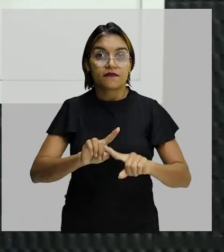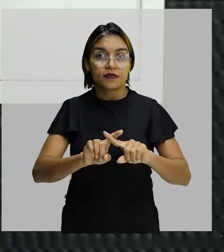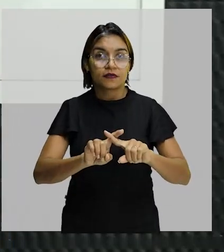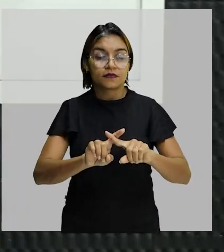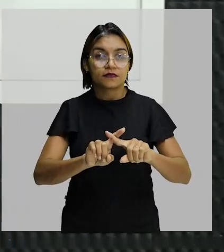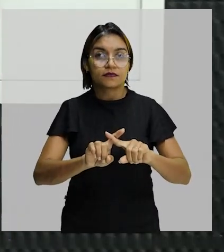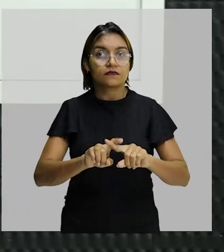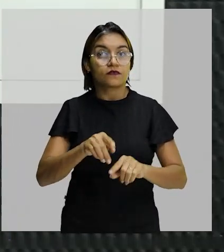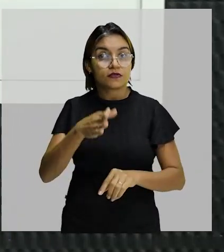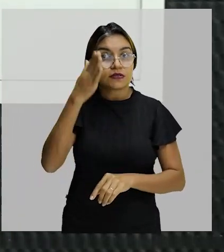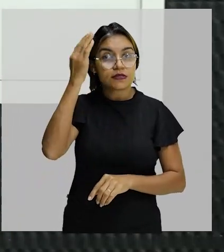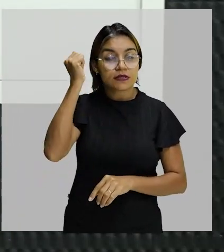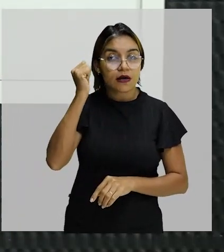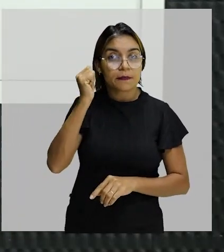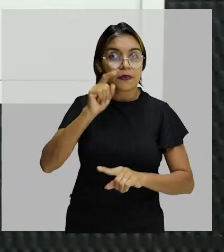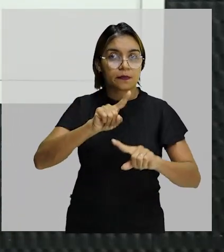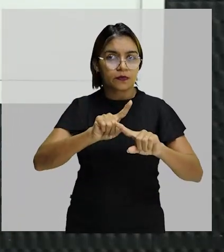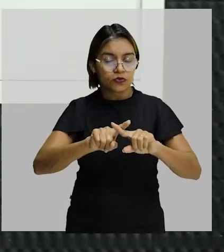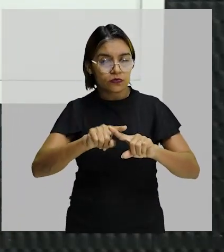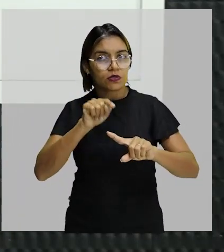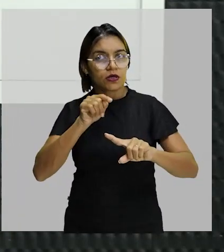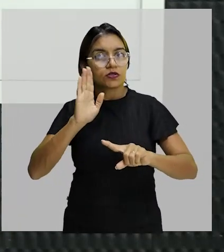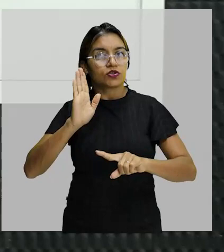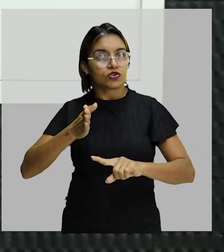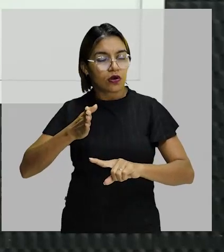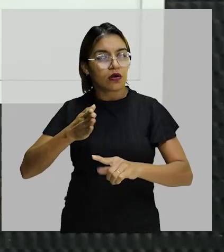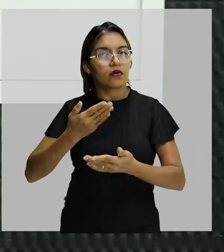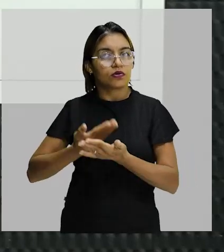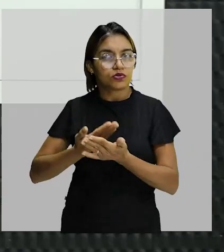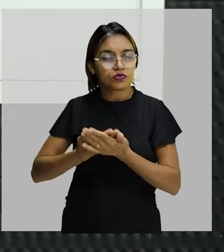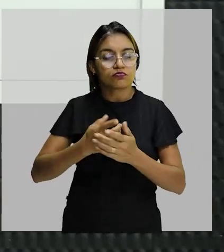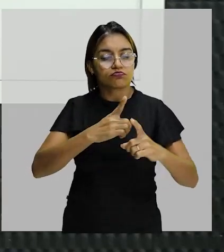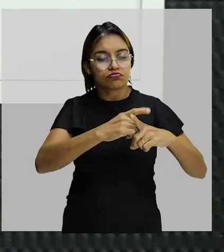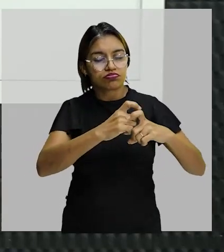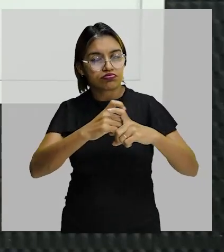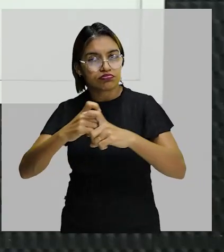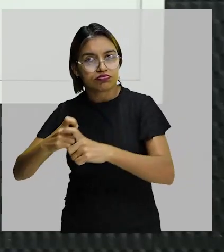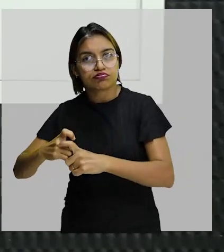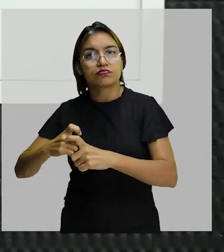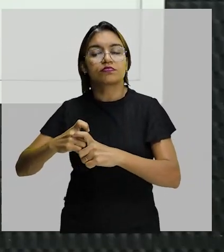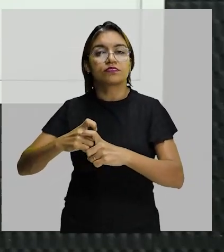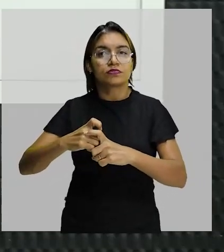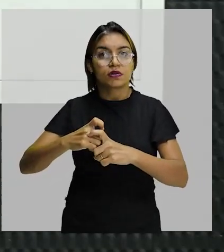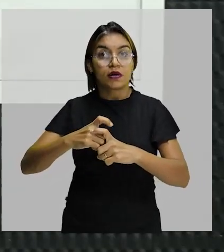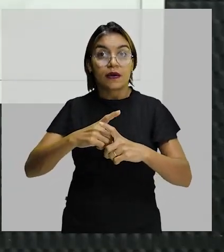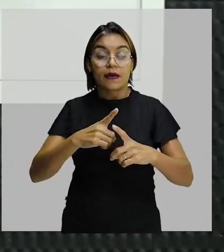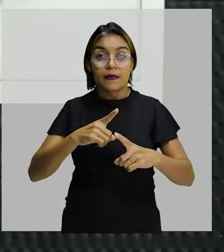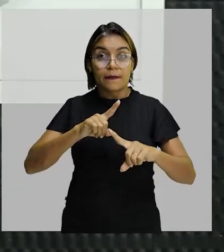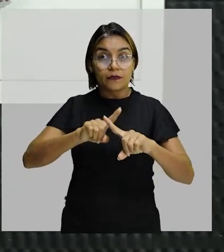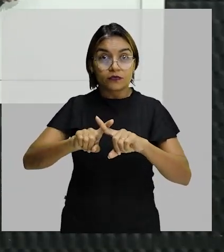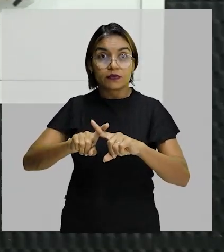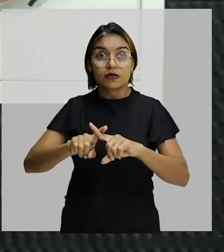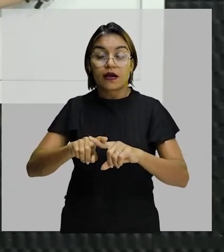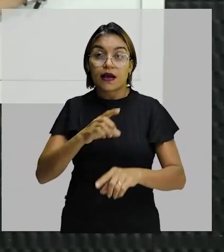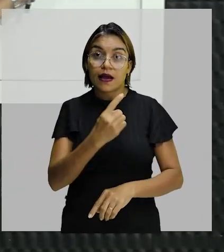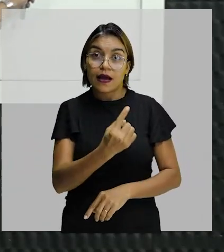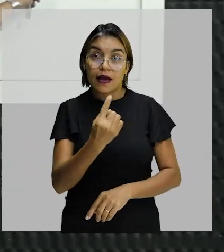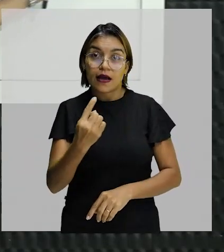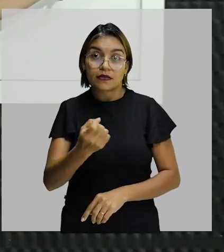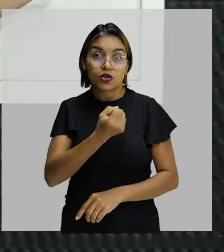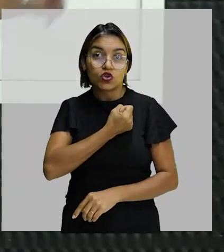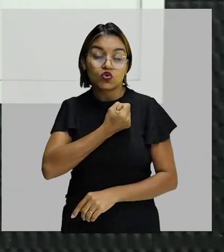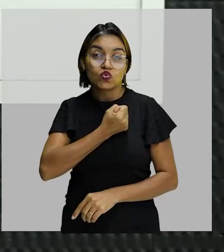vezes. Você sabe multiplicação, né? Já estudamos multiplicação de polinômio lá no começo do capítulo. Você sabe que cada elemento desse